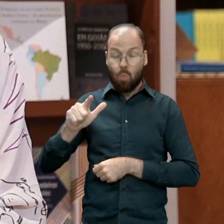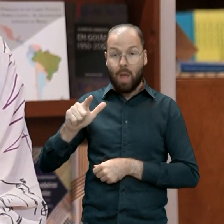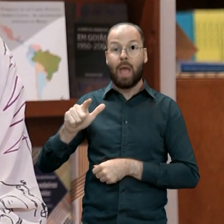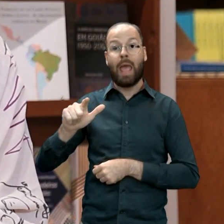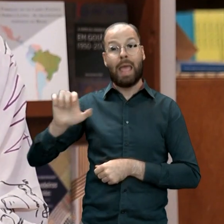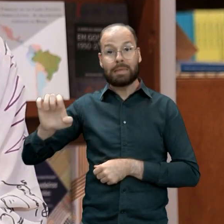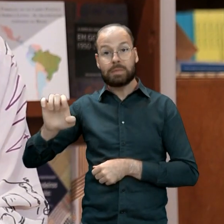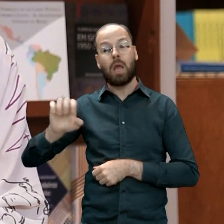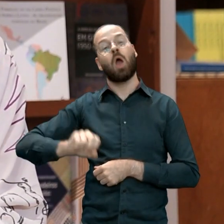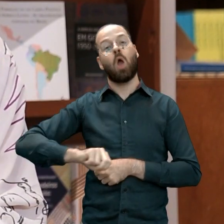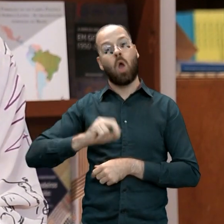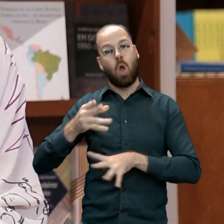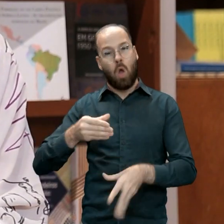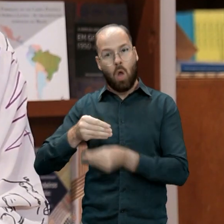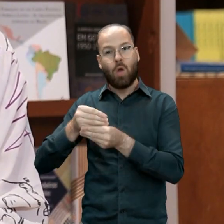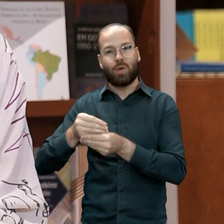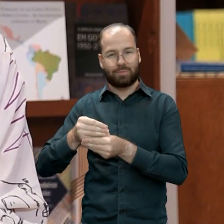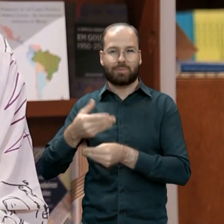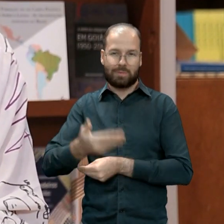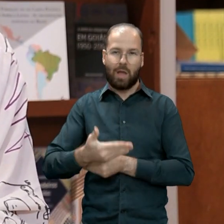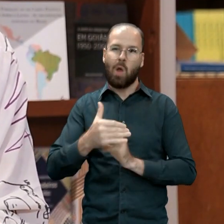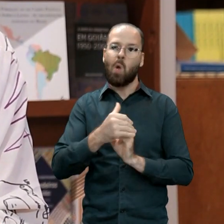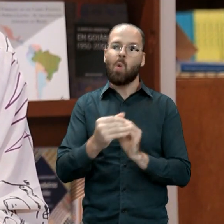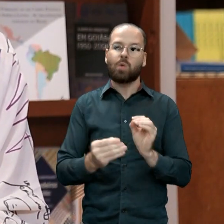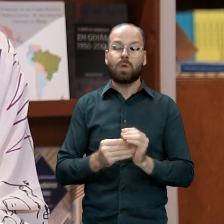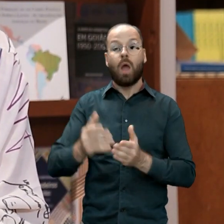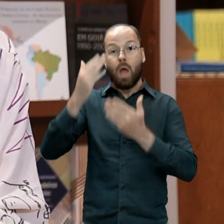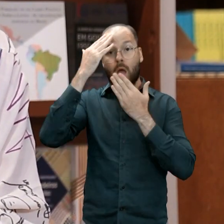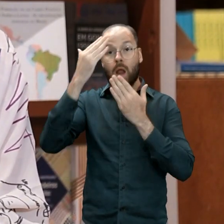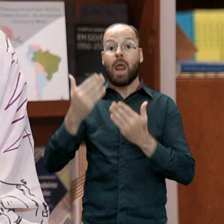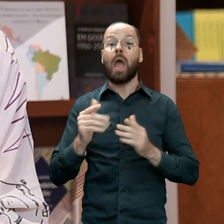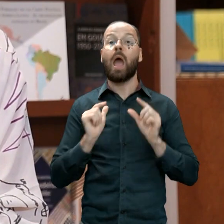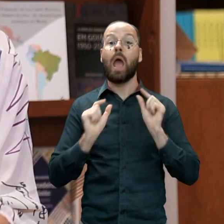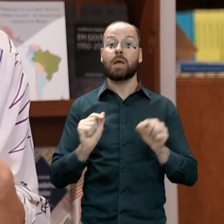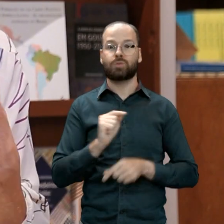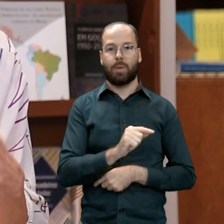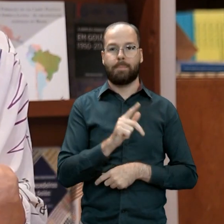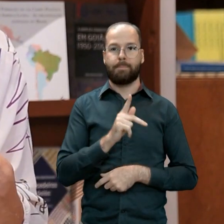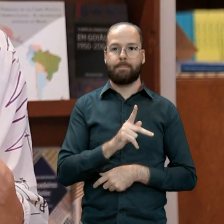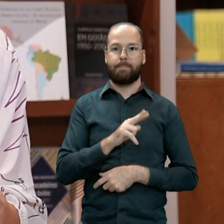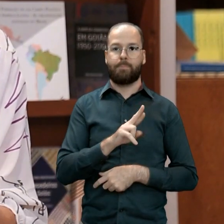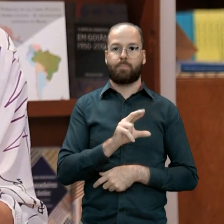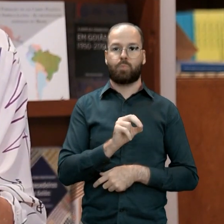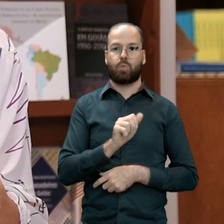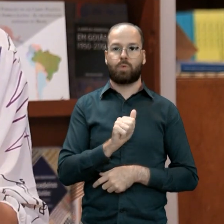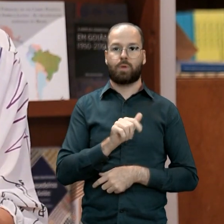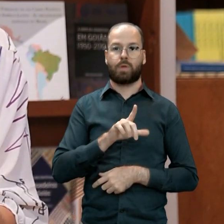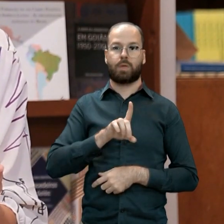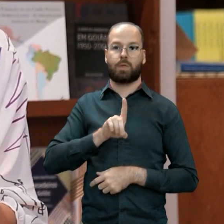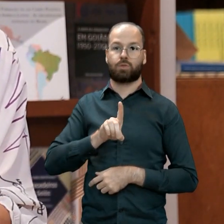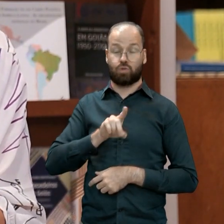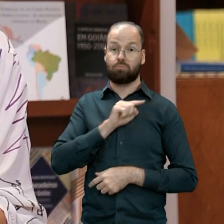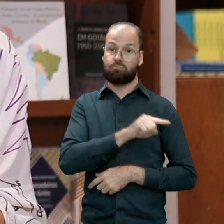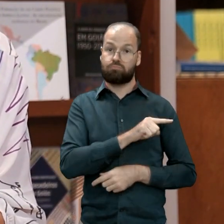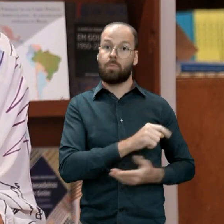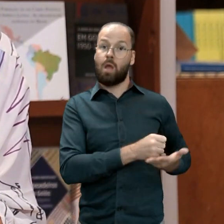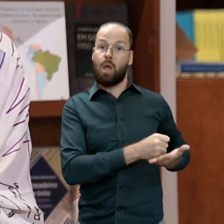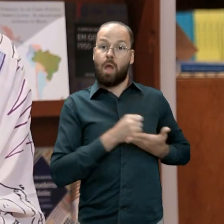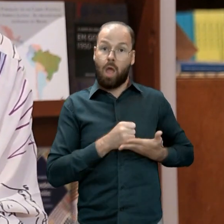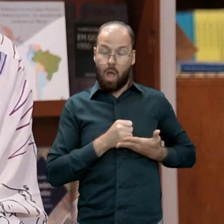UFG, graças à PROAD, que não apenas nos auxiliou nas questões